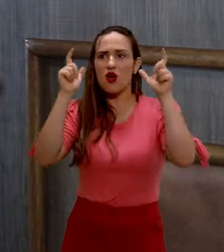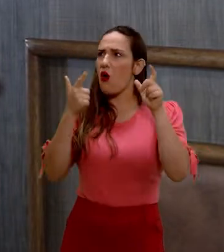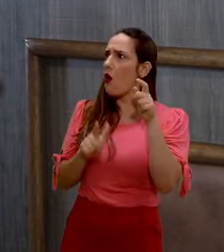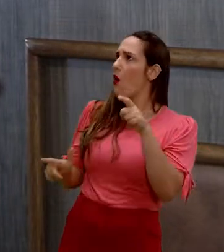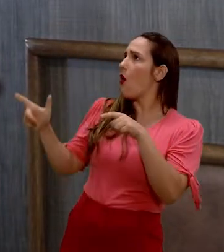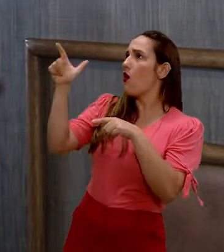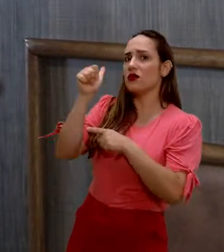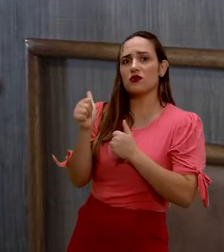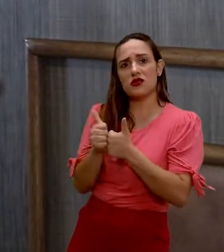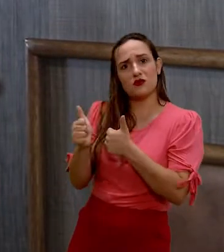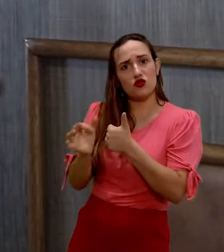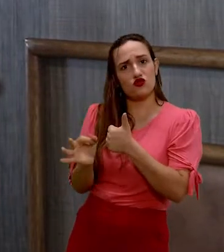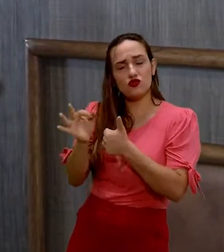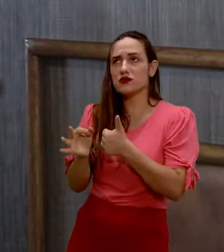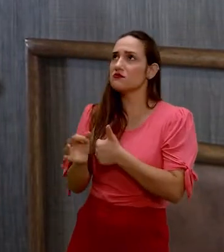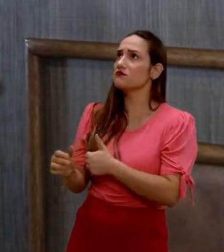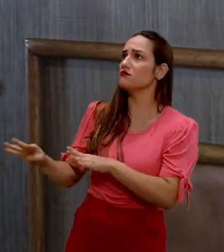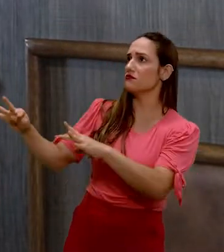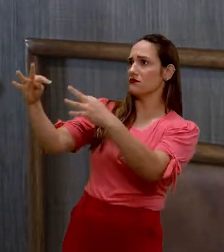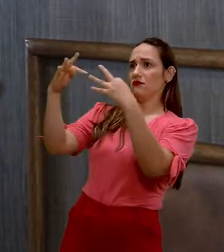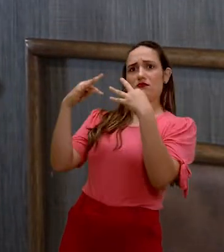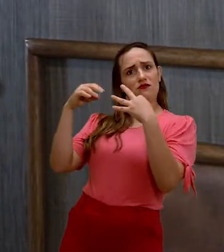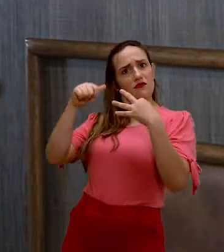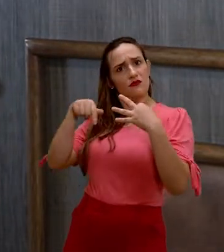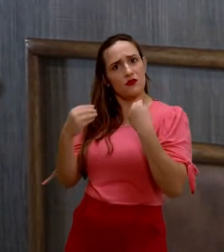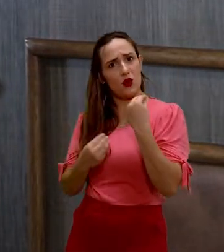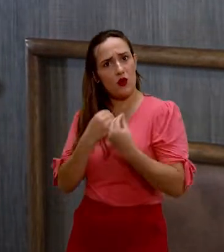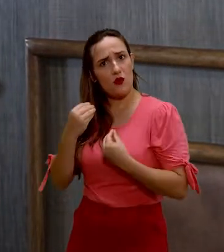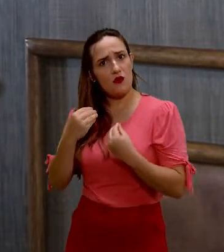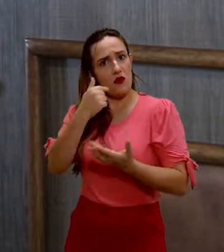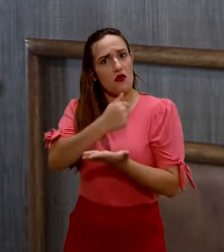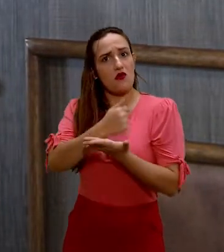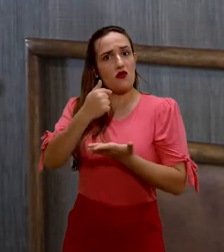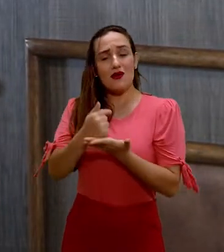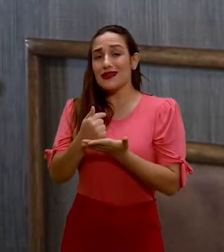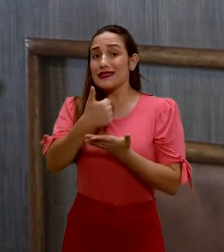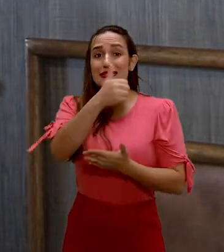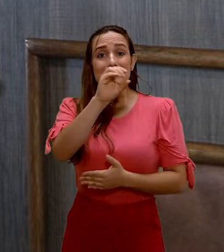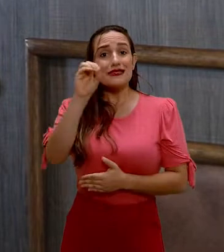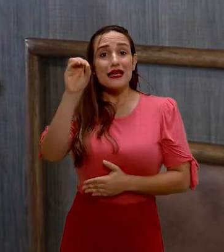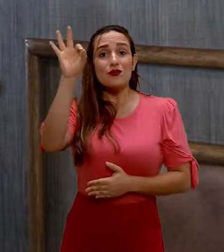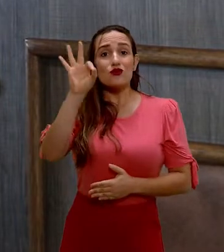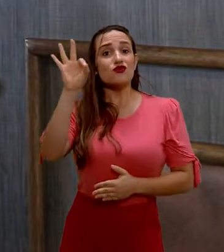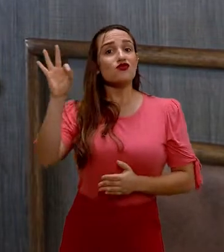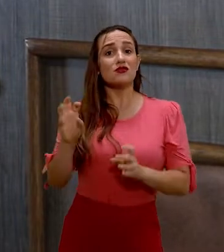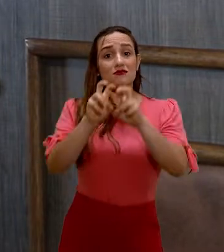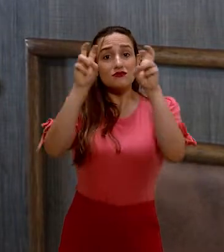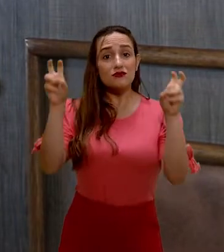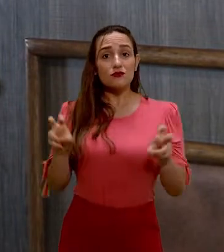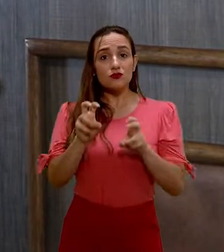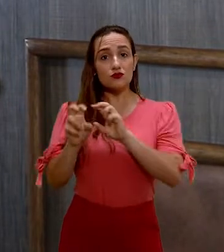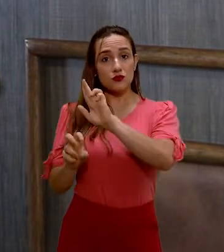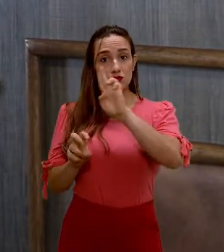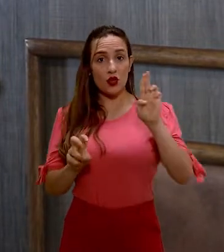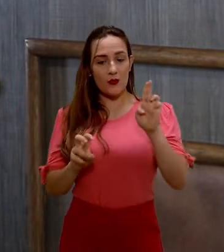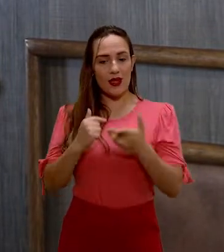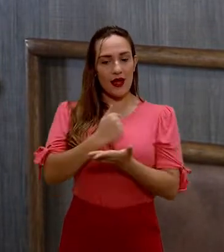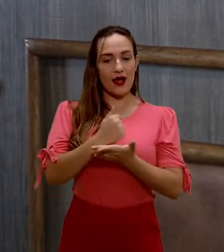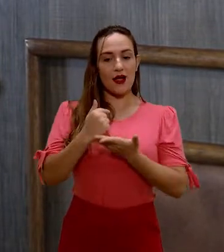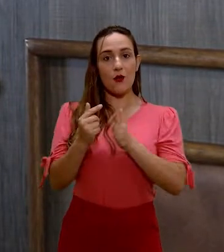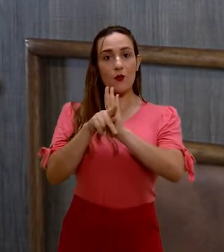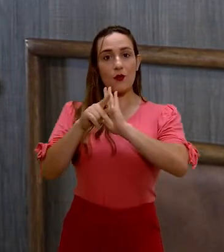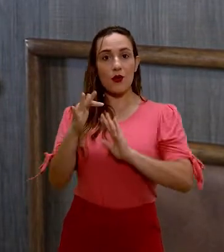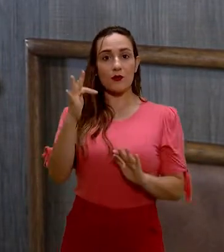outros tribunais que têm interesse no funcionamento desse cartório 100% eletrônico. Conhecido como Cartório do Futuro,